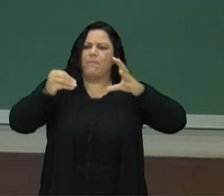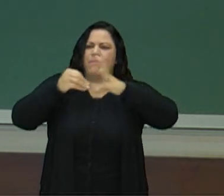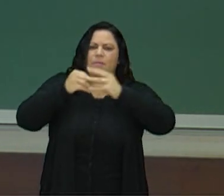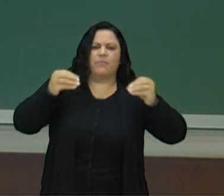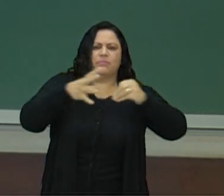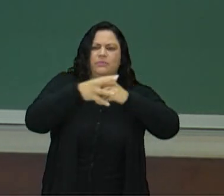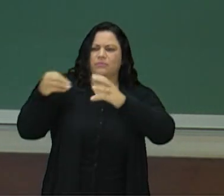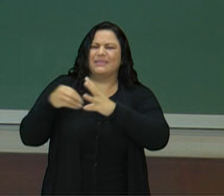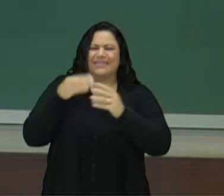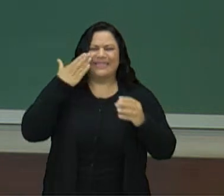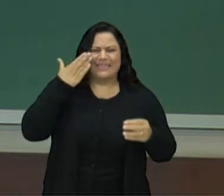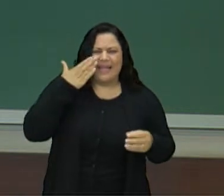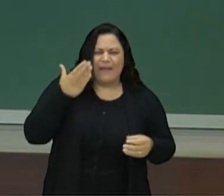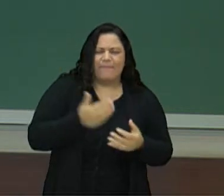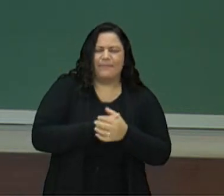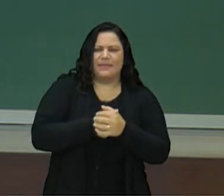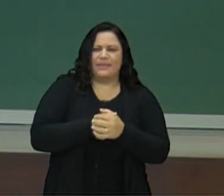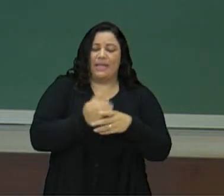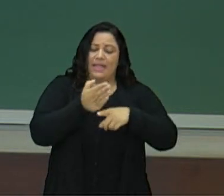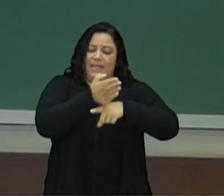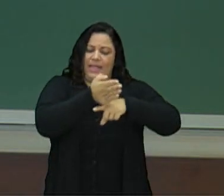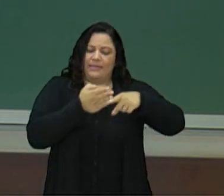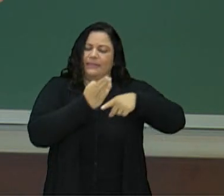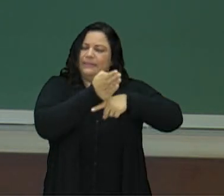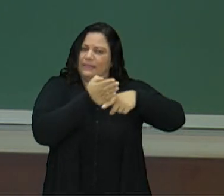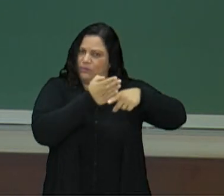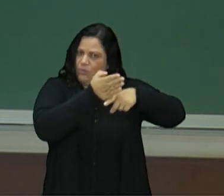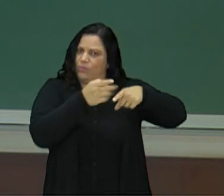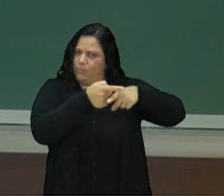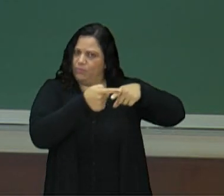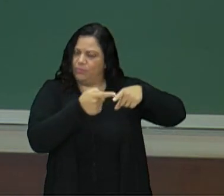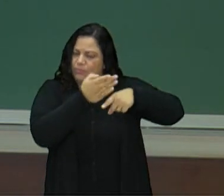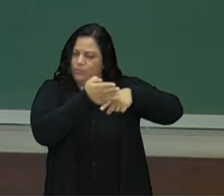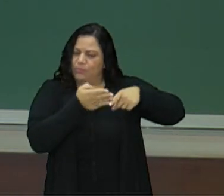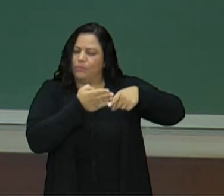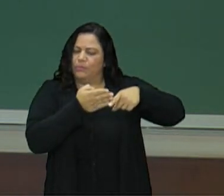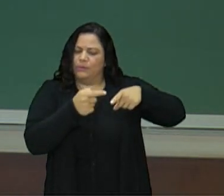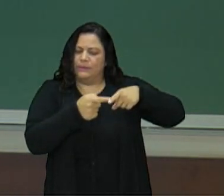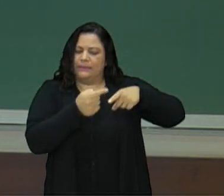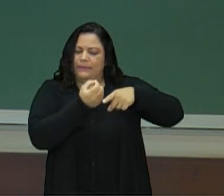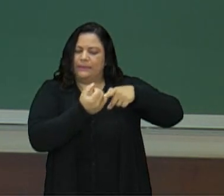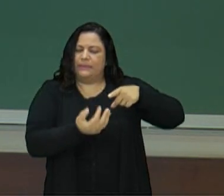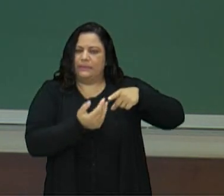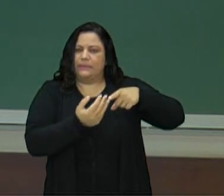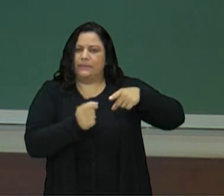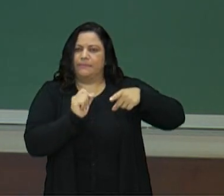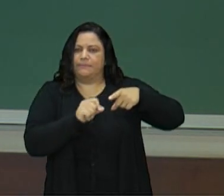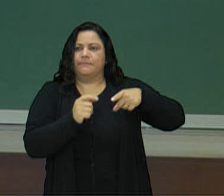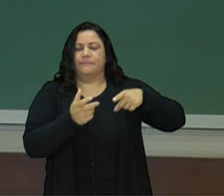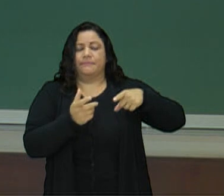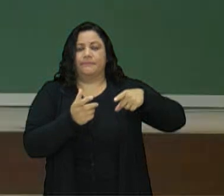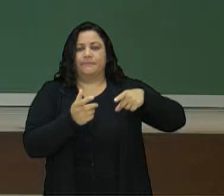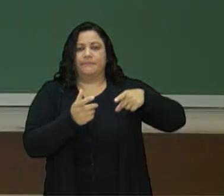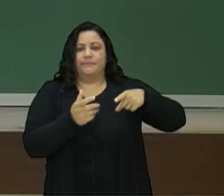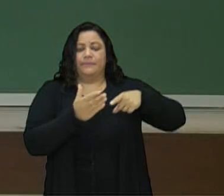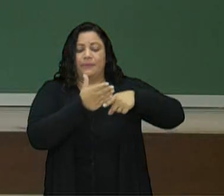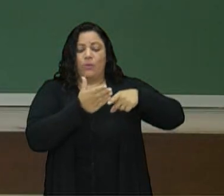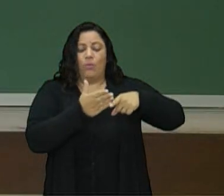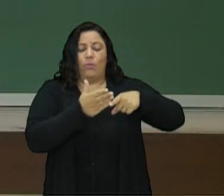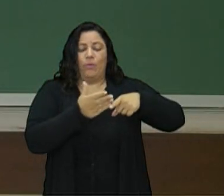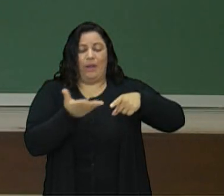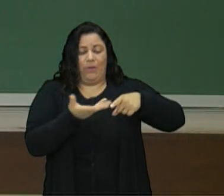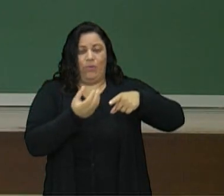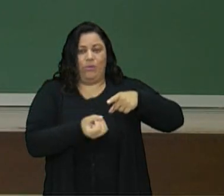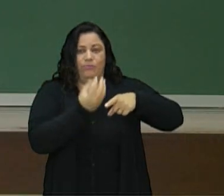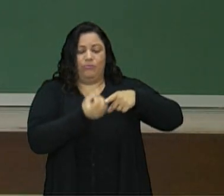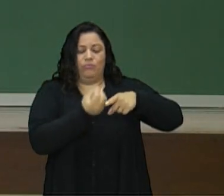almoço, descascando cebola, aí acabou escapando a faca sem querer, se machucou. Tudo bem? Mas se você imaginar o seguinte, o professor Jefferson, que